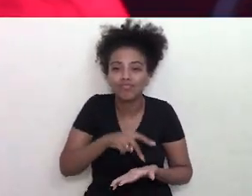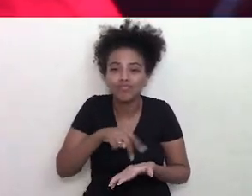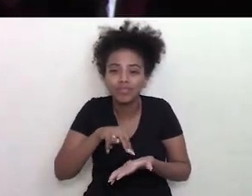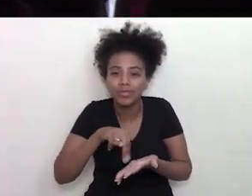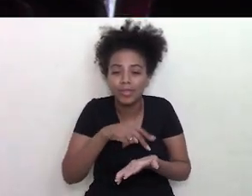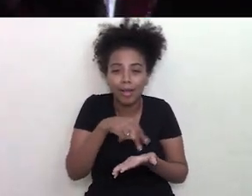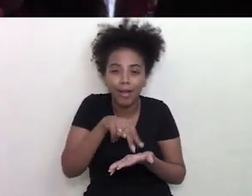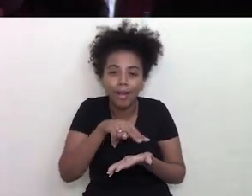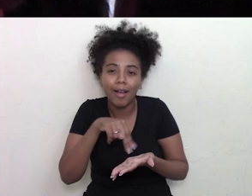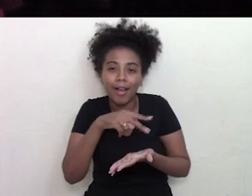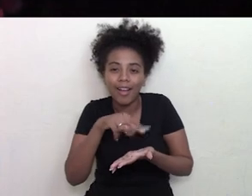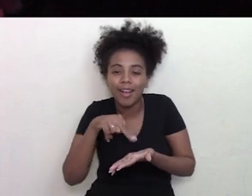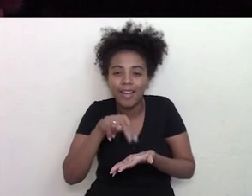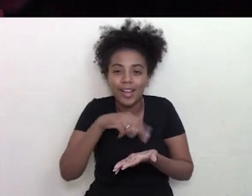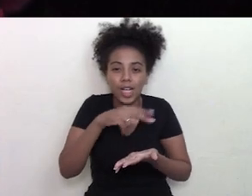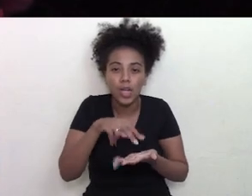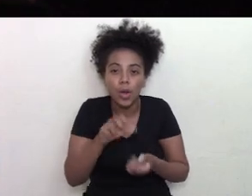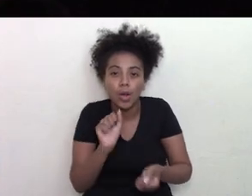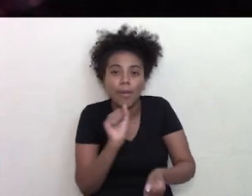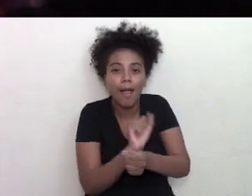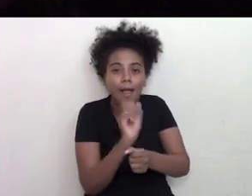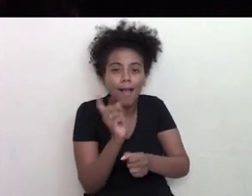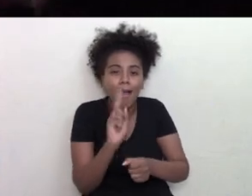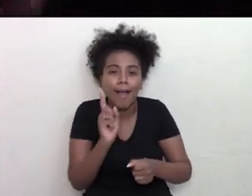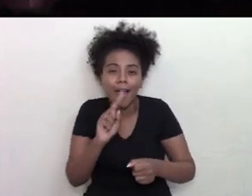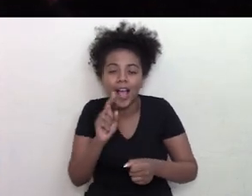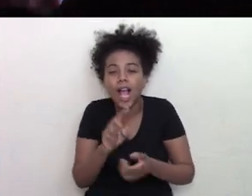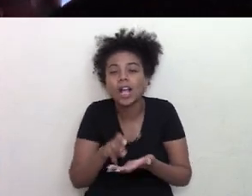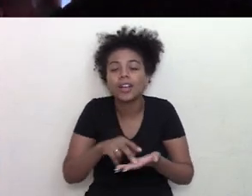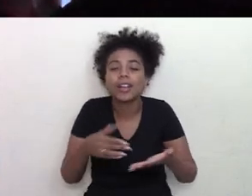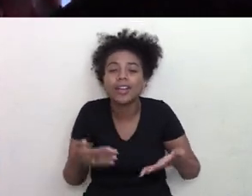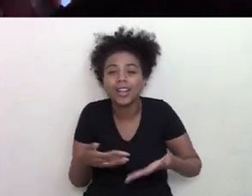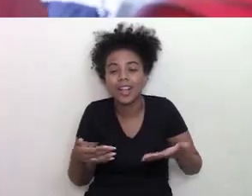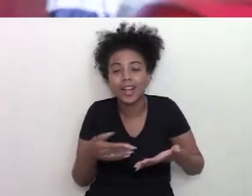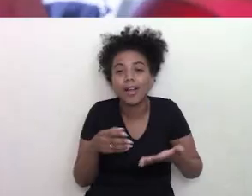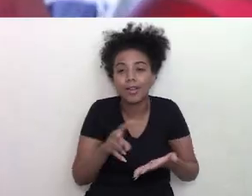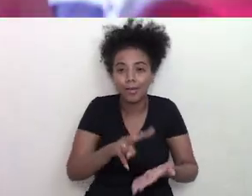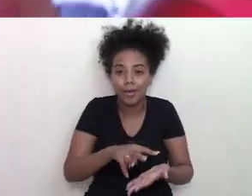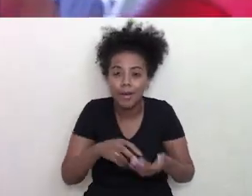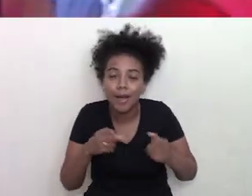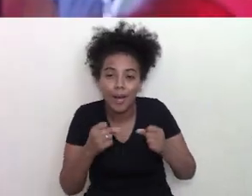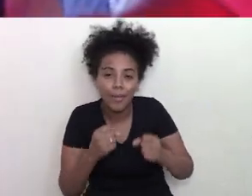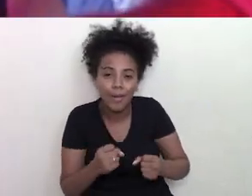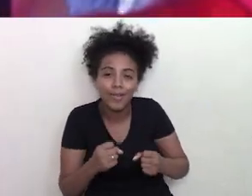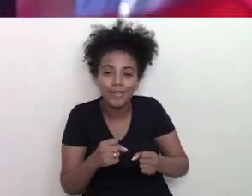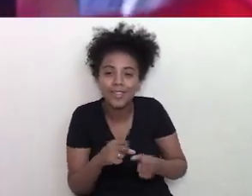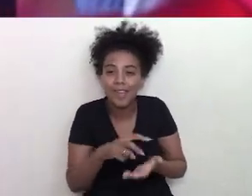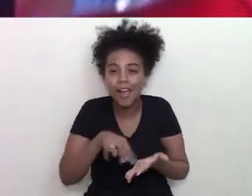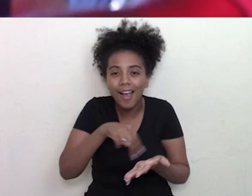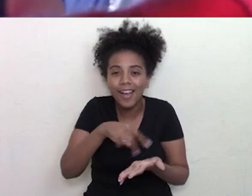para de me olhar, abaixa logo devagar. E meu fogo tá acabando, não consigo mais falar.